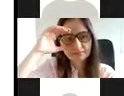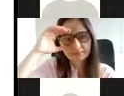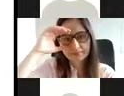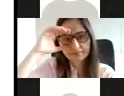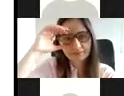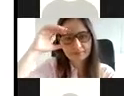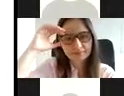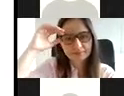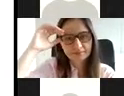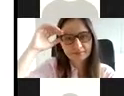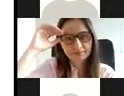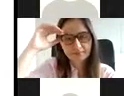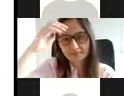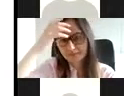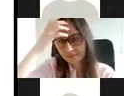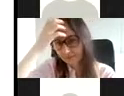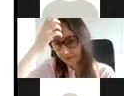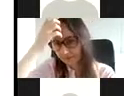Eliana, você está de fone de ouvido?